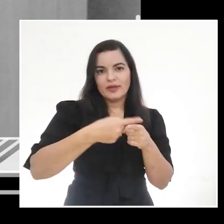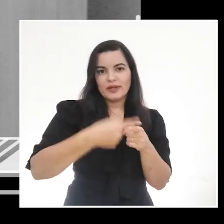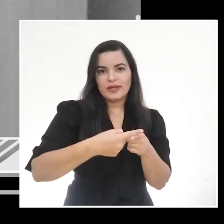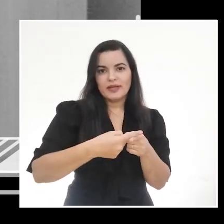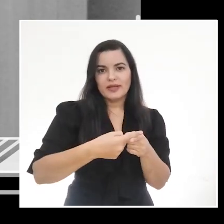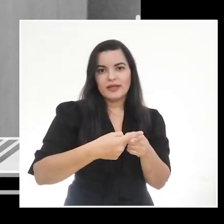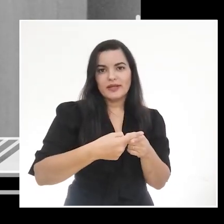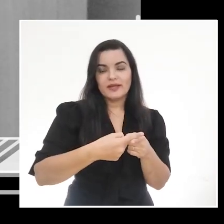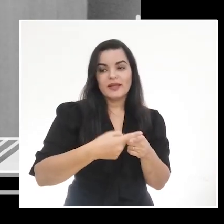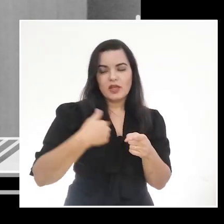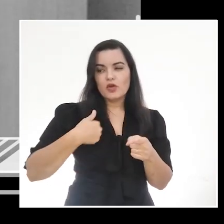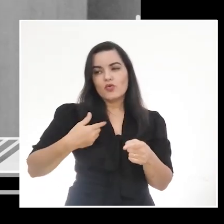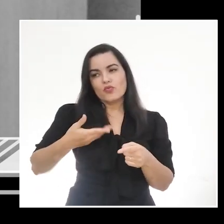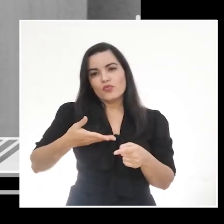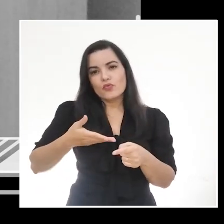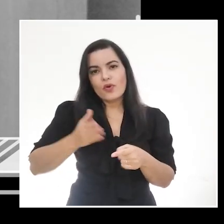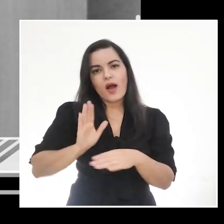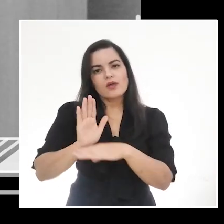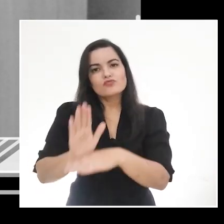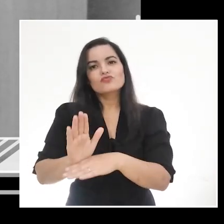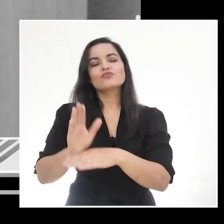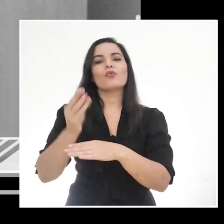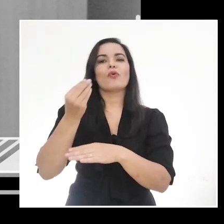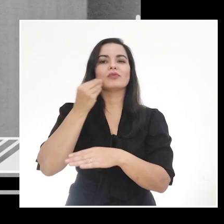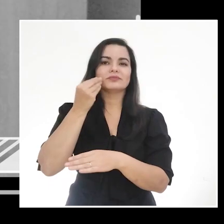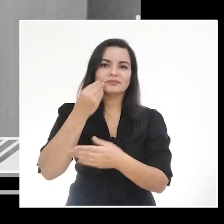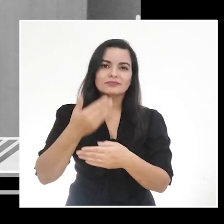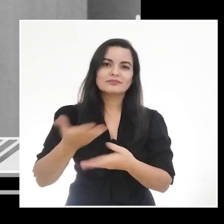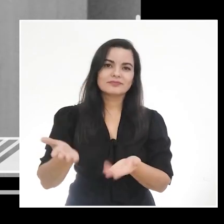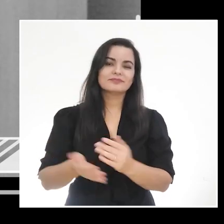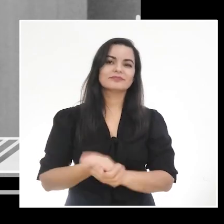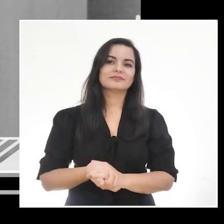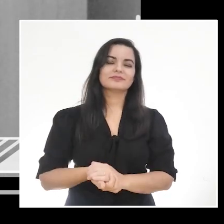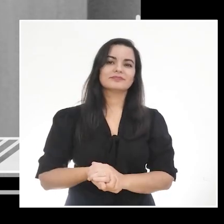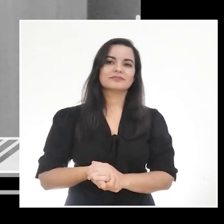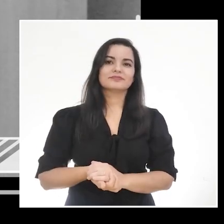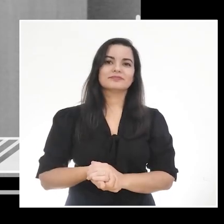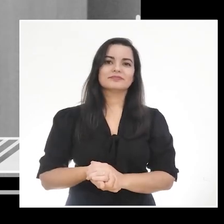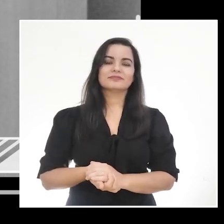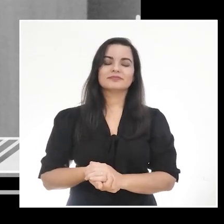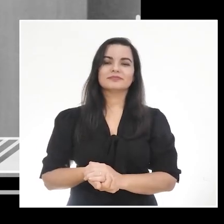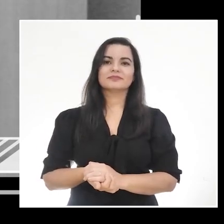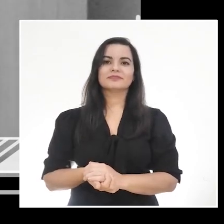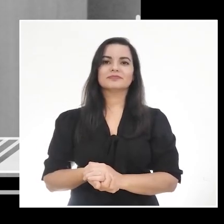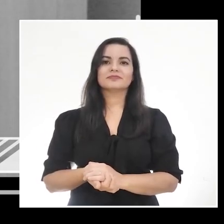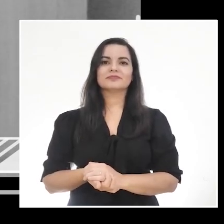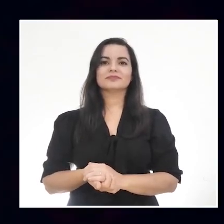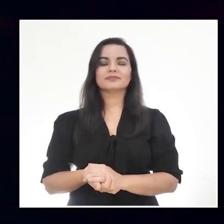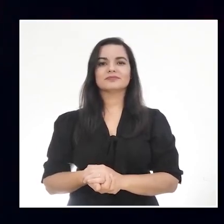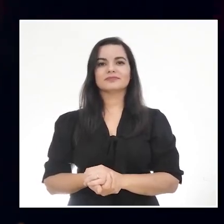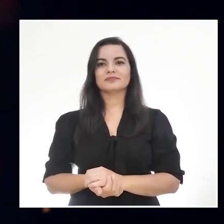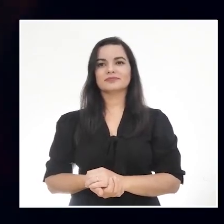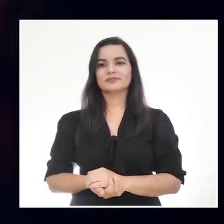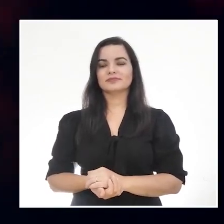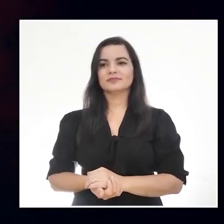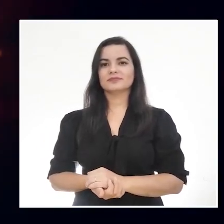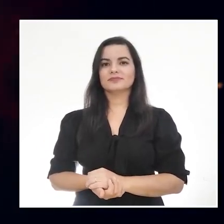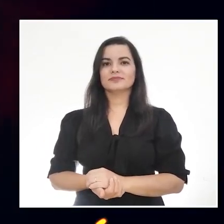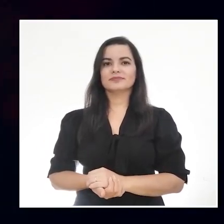e que tiveram uma chance, uma oportunidade, porque a gente foi lá, estendeu a mão.